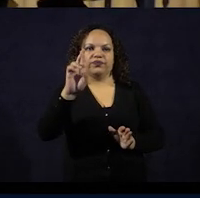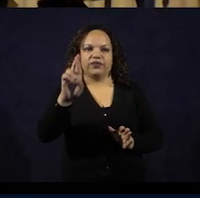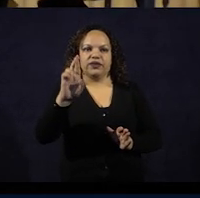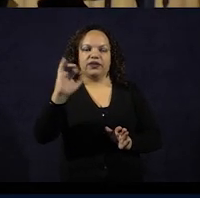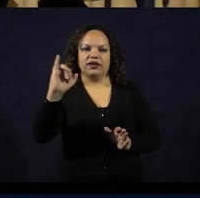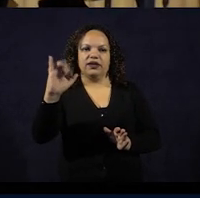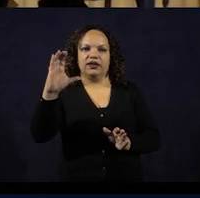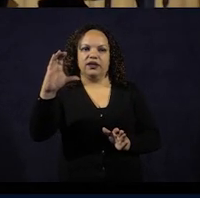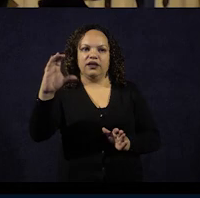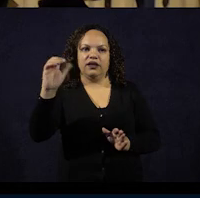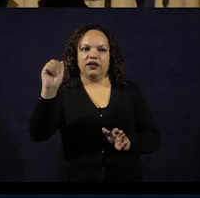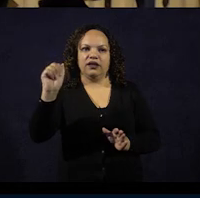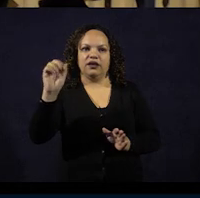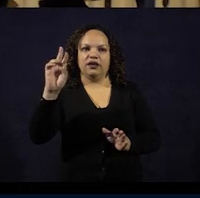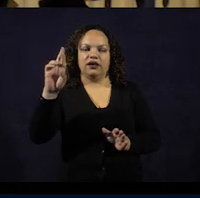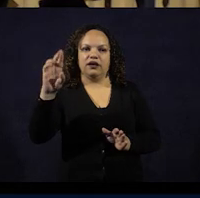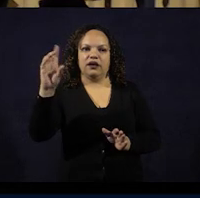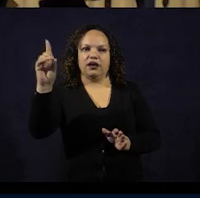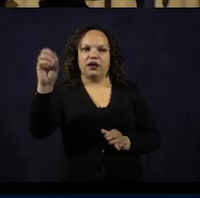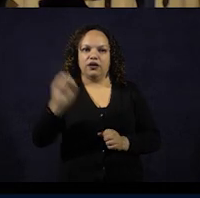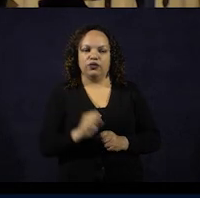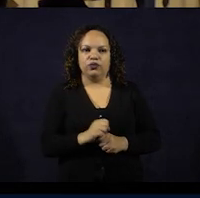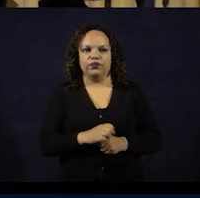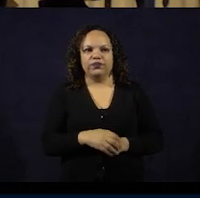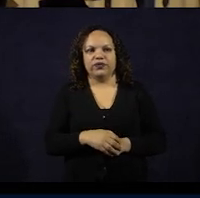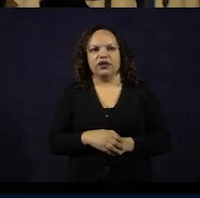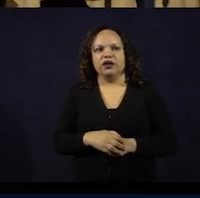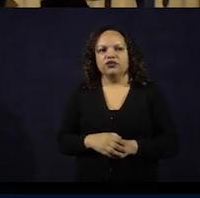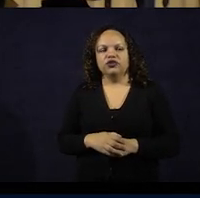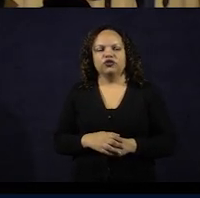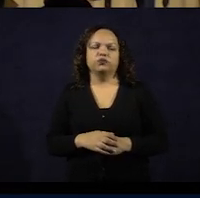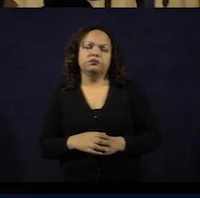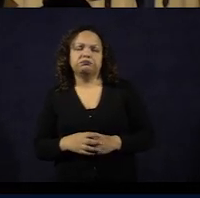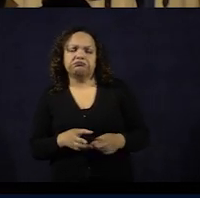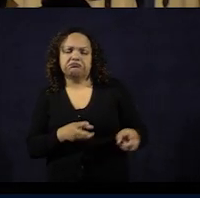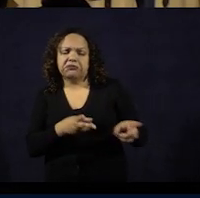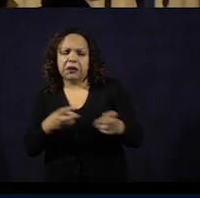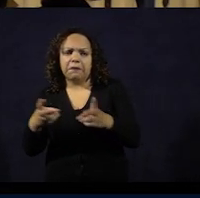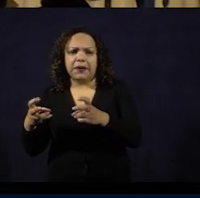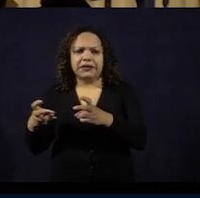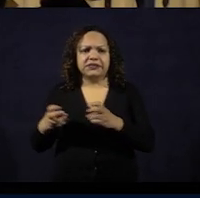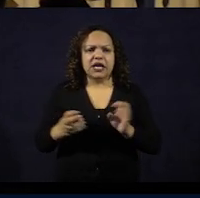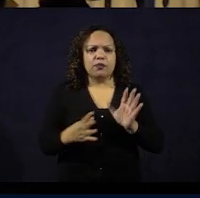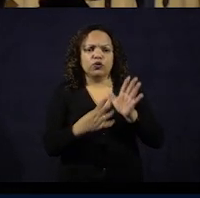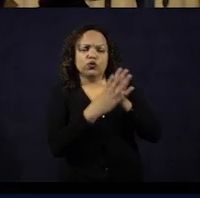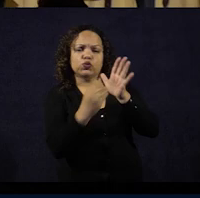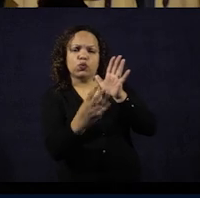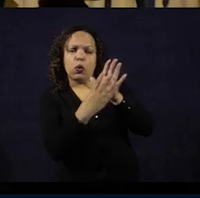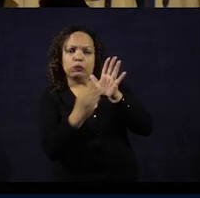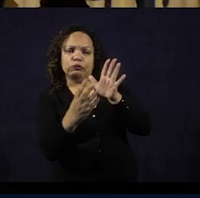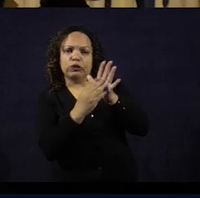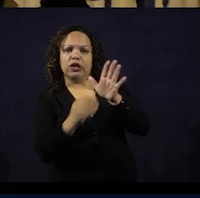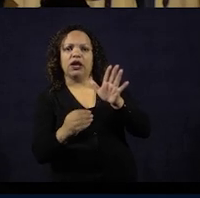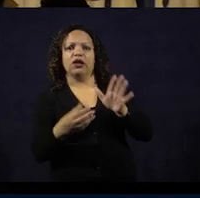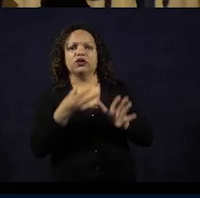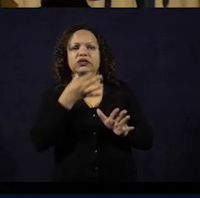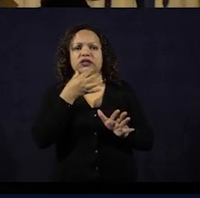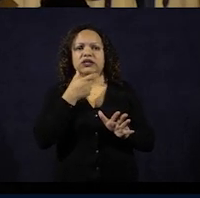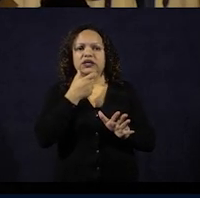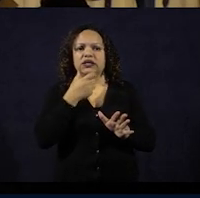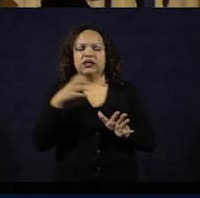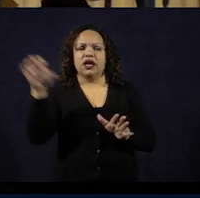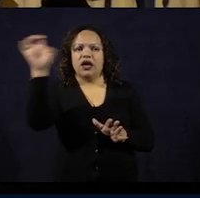que é a questão da dos modelos né que são discutidos muitas vezes a gente vê os modelos que acontecem na Europa sendo implementados Estados Unidos